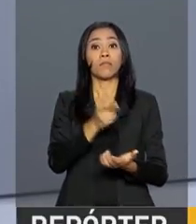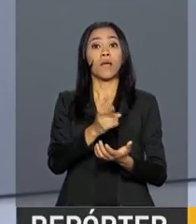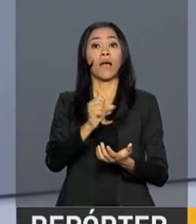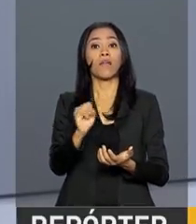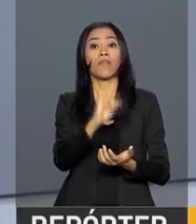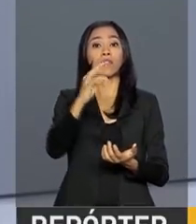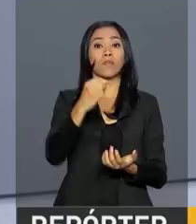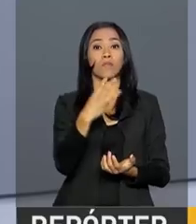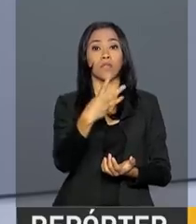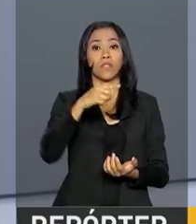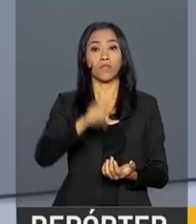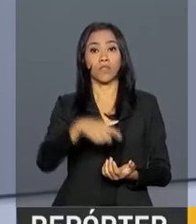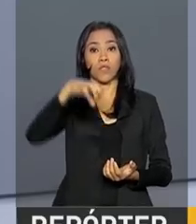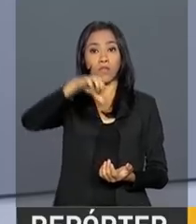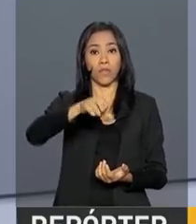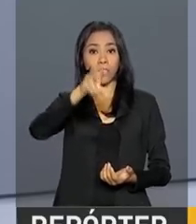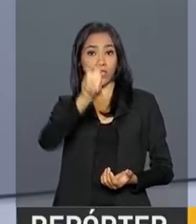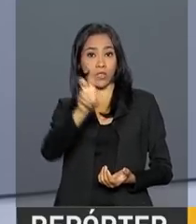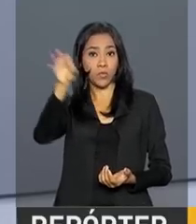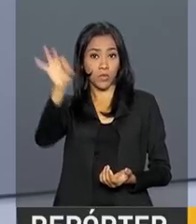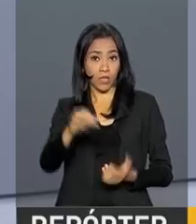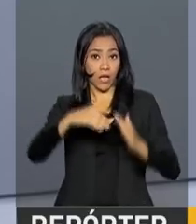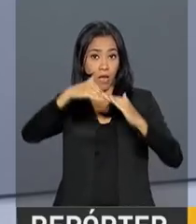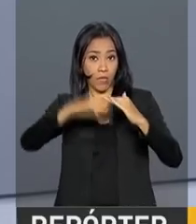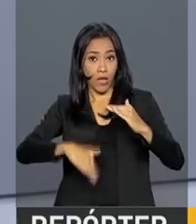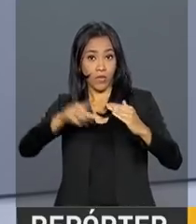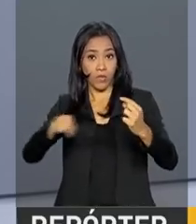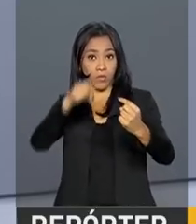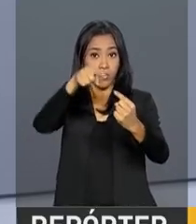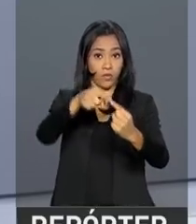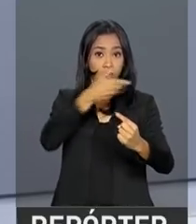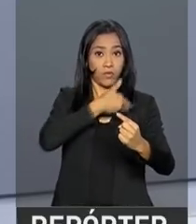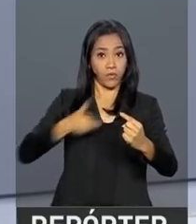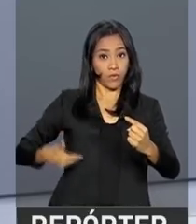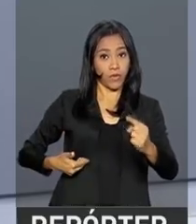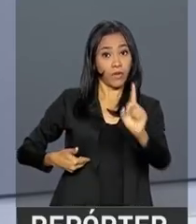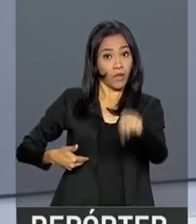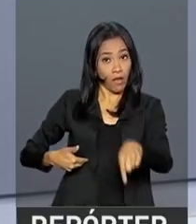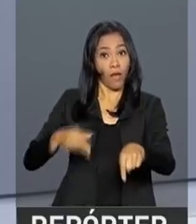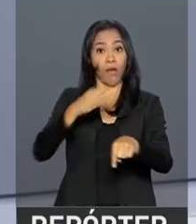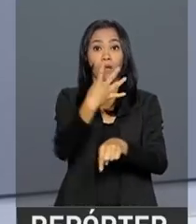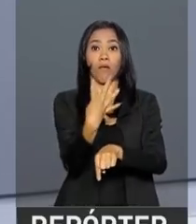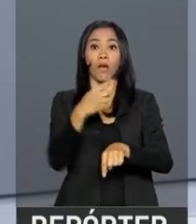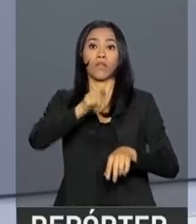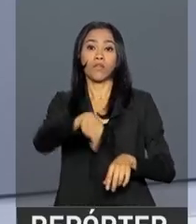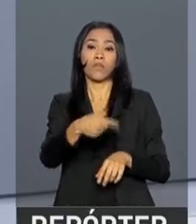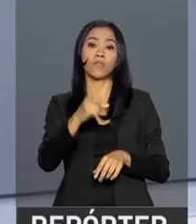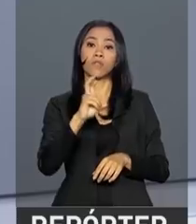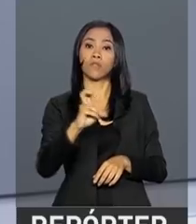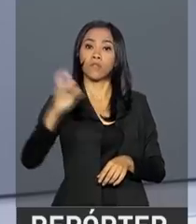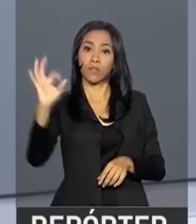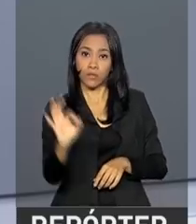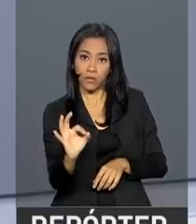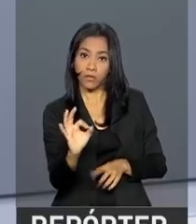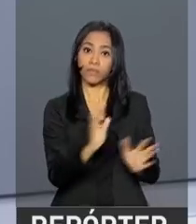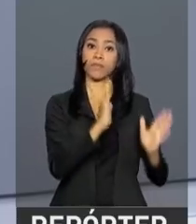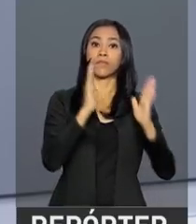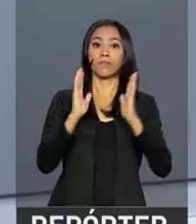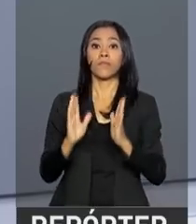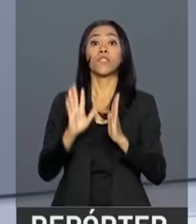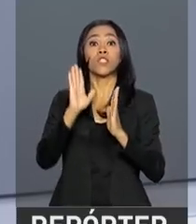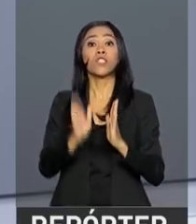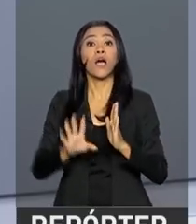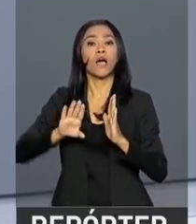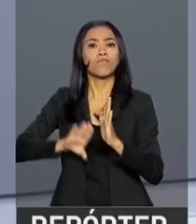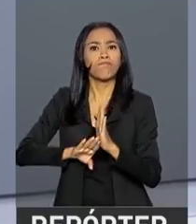3,95 por cento abaixo do centro da meta estabelecida pelo governo de 4 e meio por cento já a estimativa para